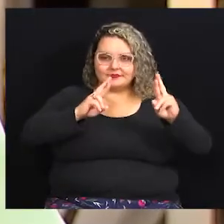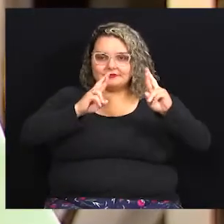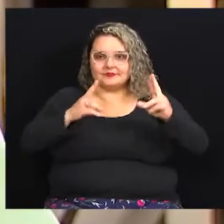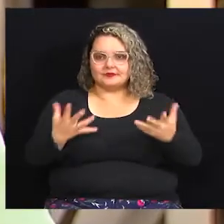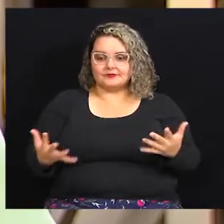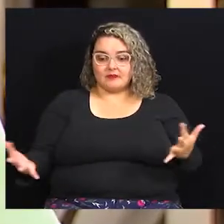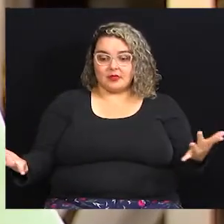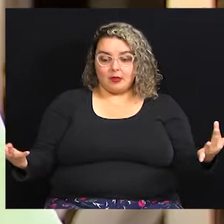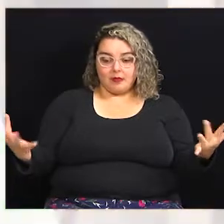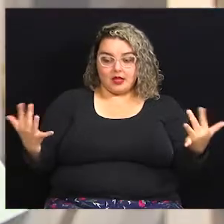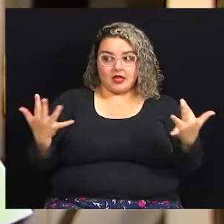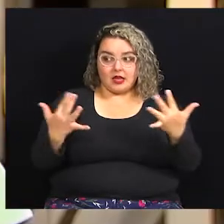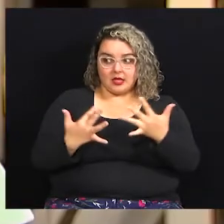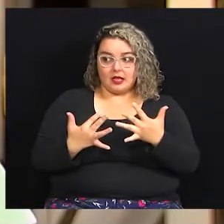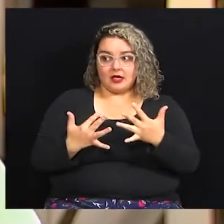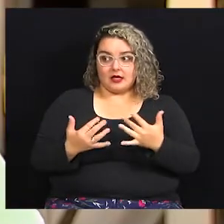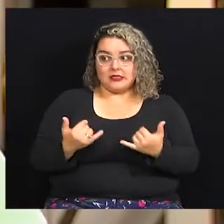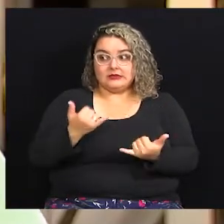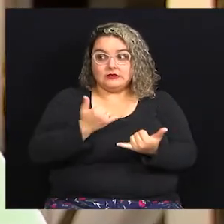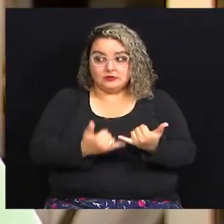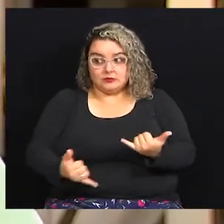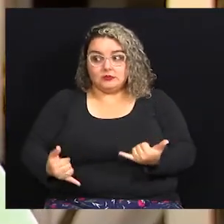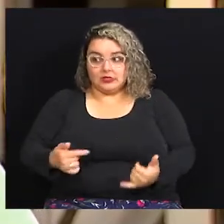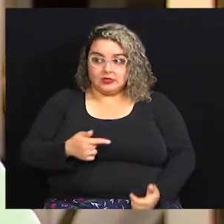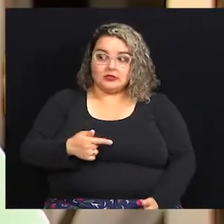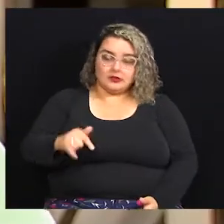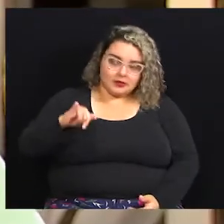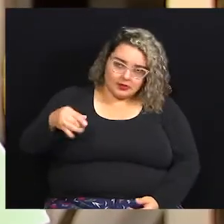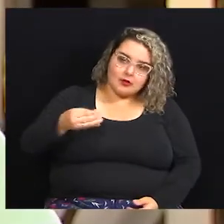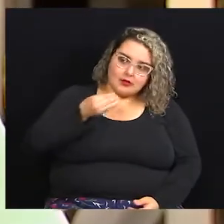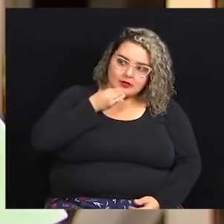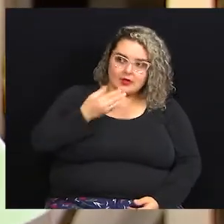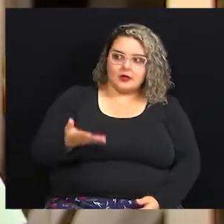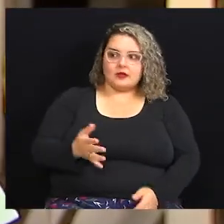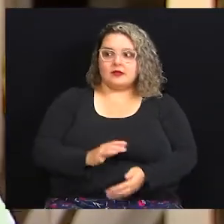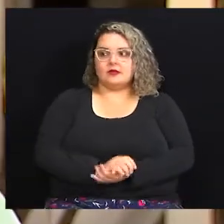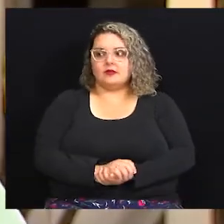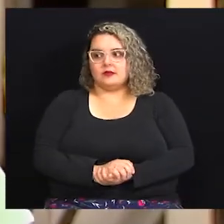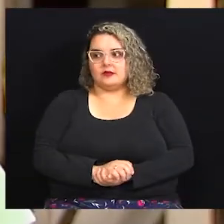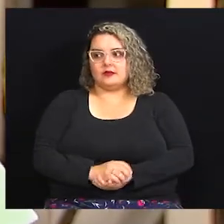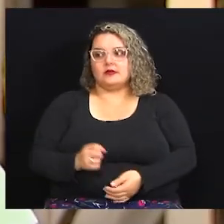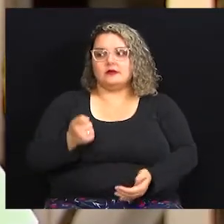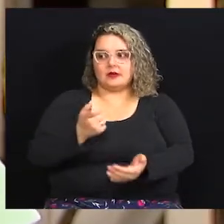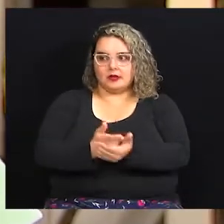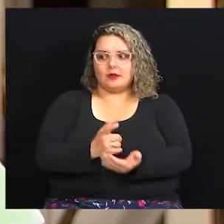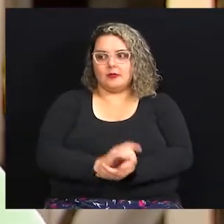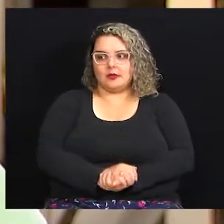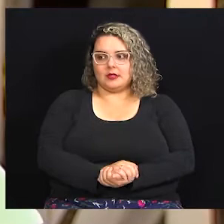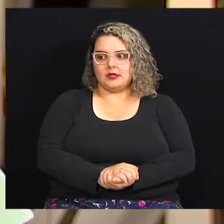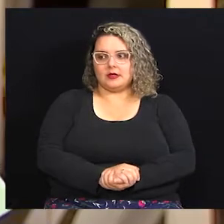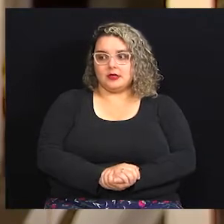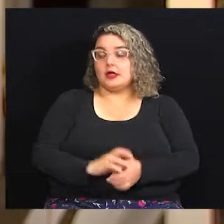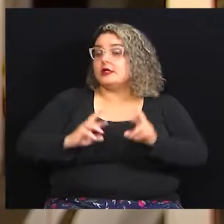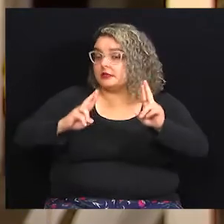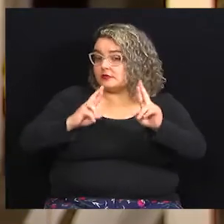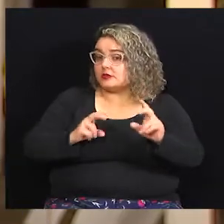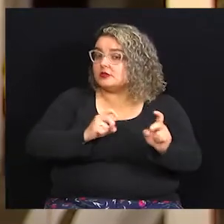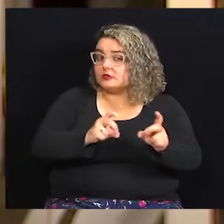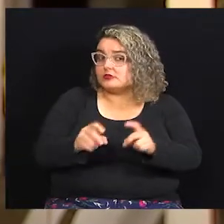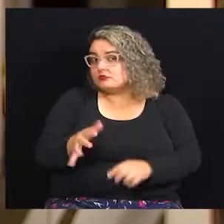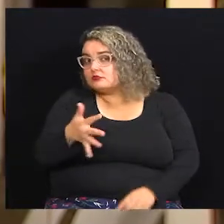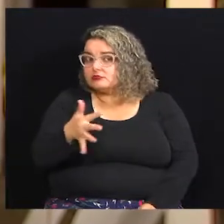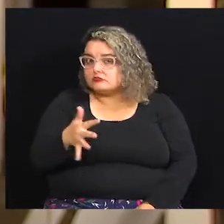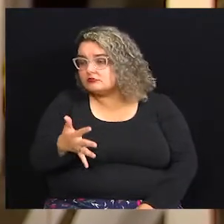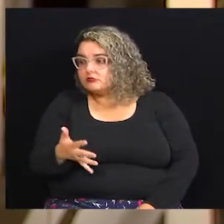esperando bastante fluxo de pessoas que come no meio de semana o pessoal vai aproveitar da minhas compras expectativa